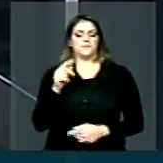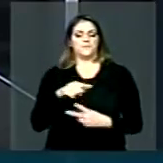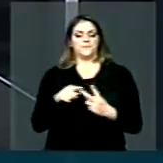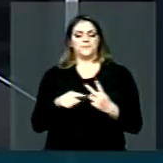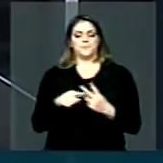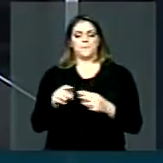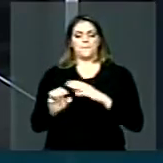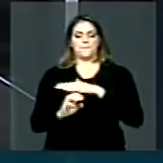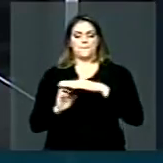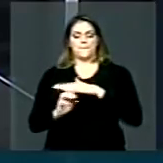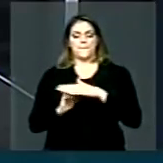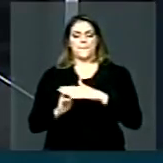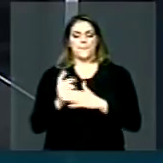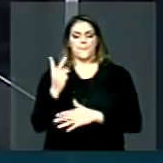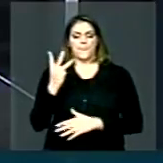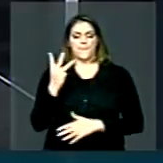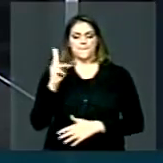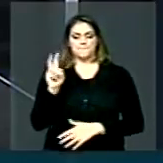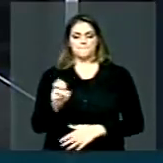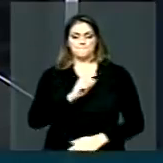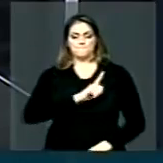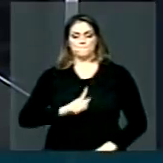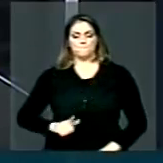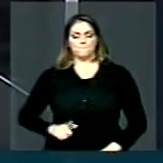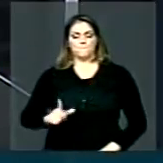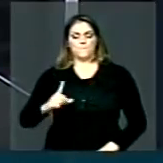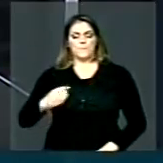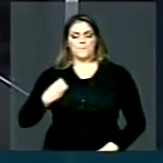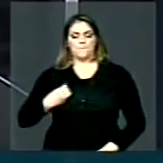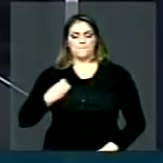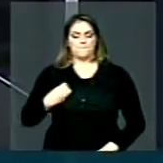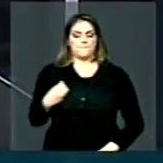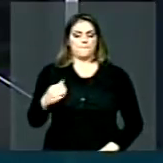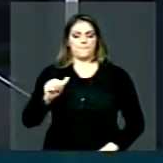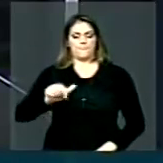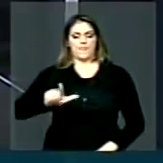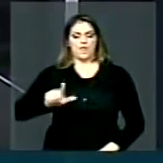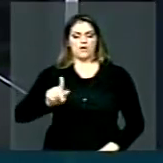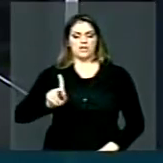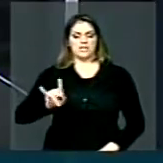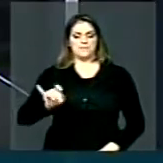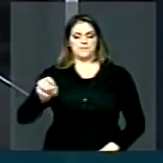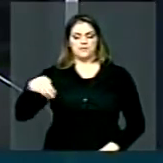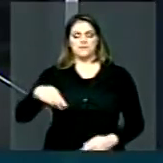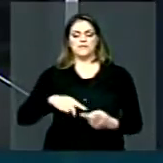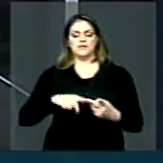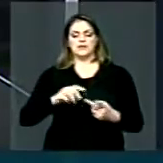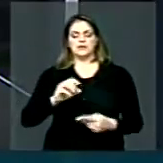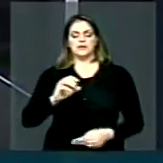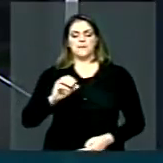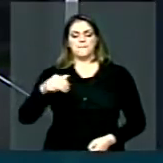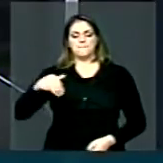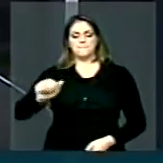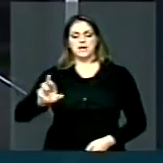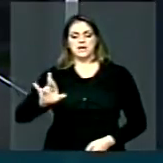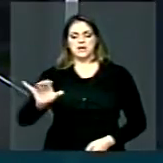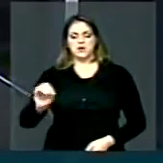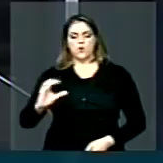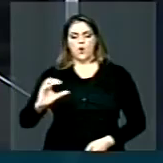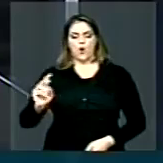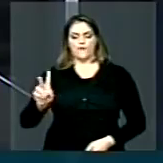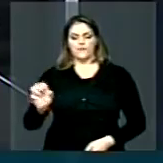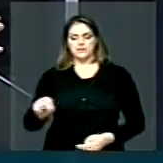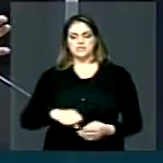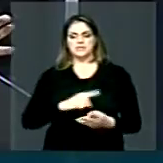nos 3 mandatos de governador, Alckmin, Serra e Mário Covas, vejam vocês, tudo